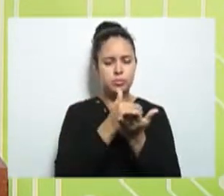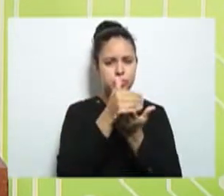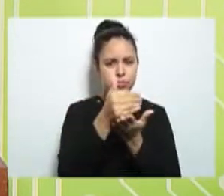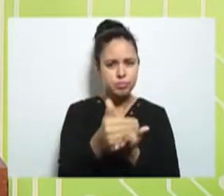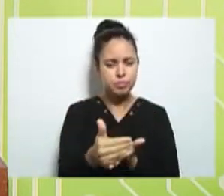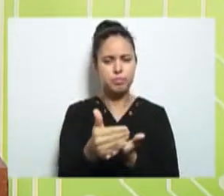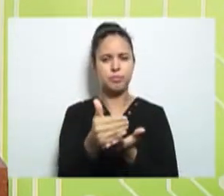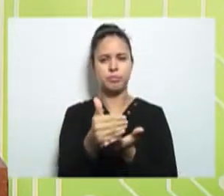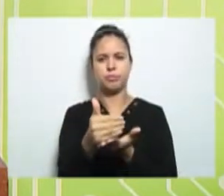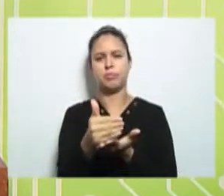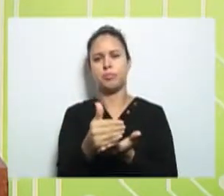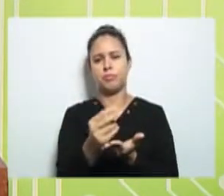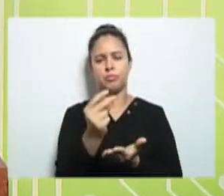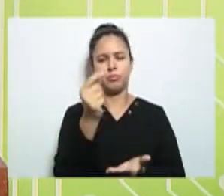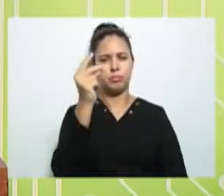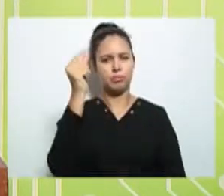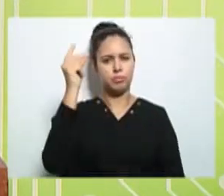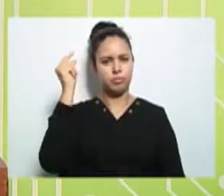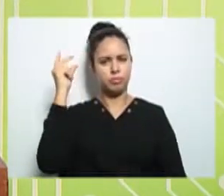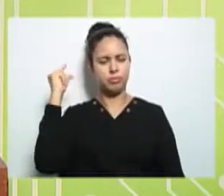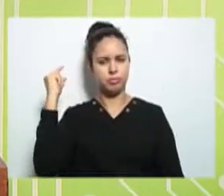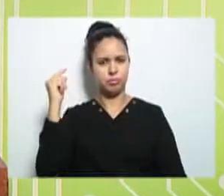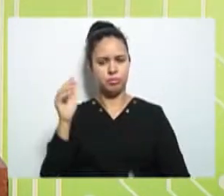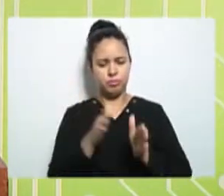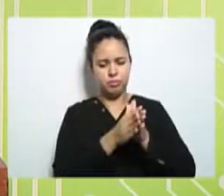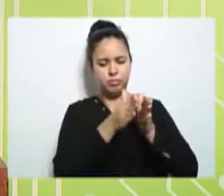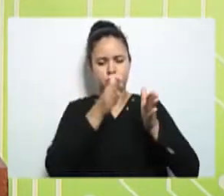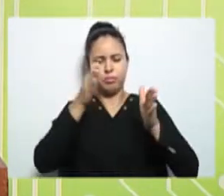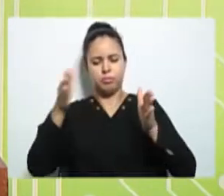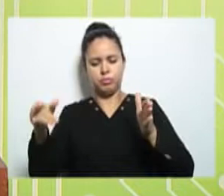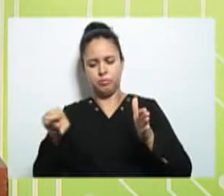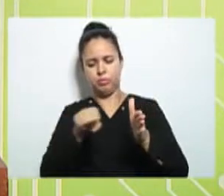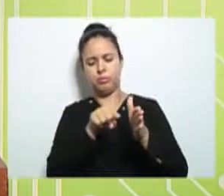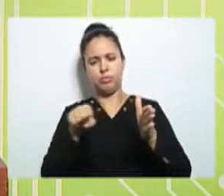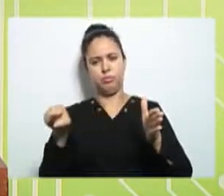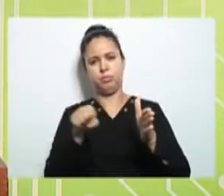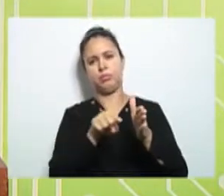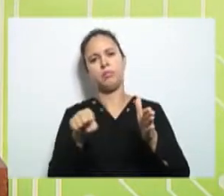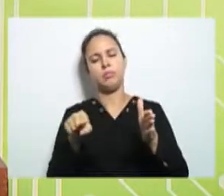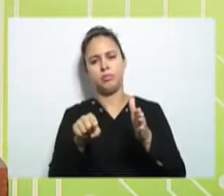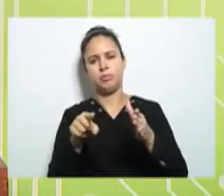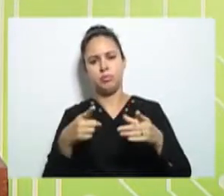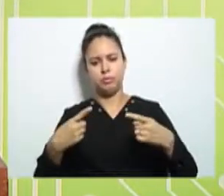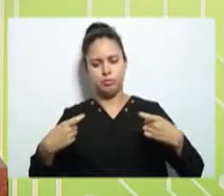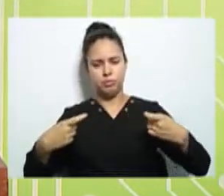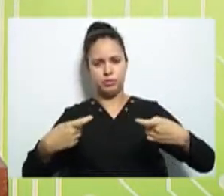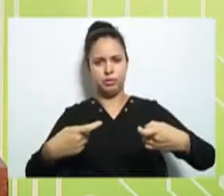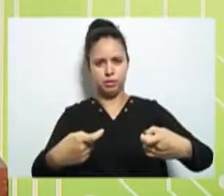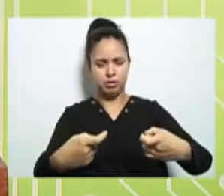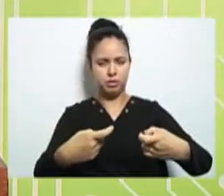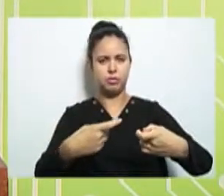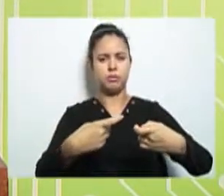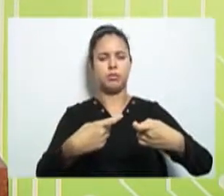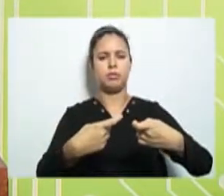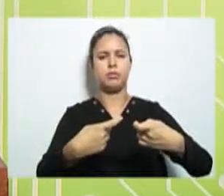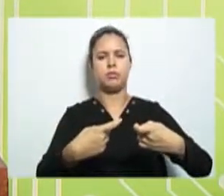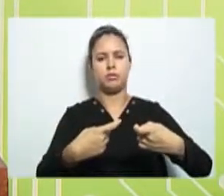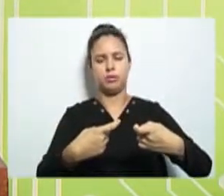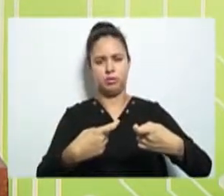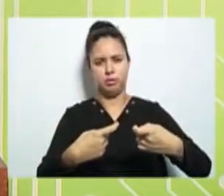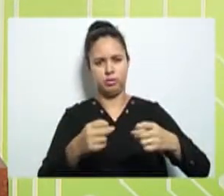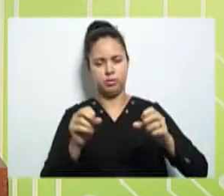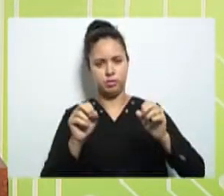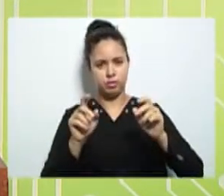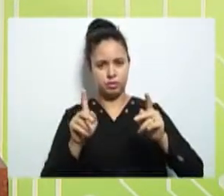estudos realizados no período de guerra, né? Por quê? Porque a gente necessitava saber quais eram as estratégias do exército inimigo para a gente poder